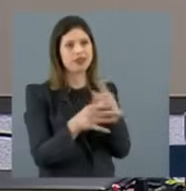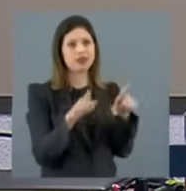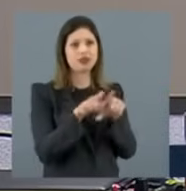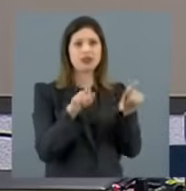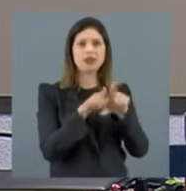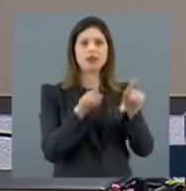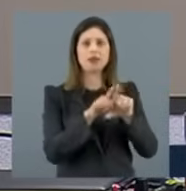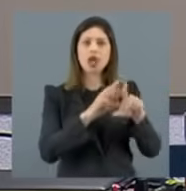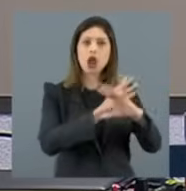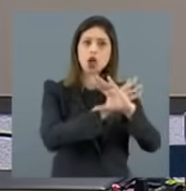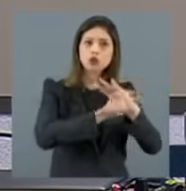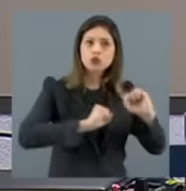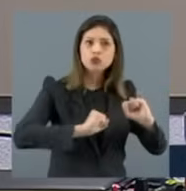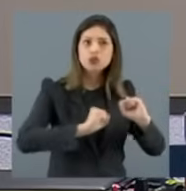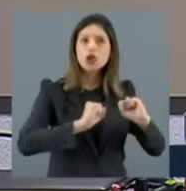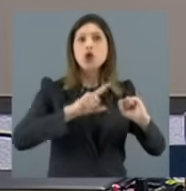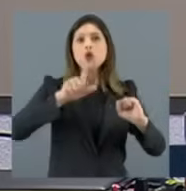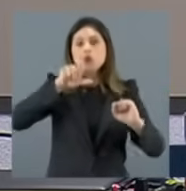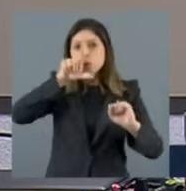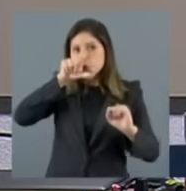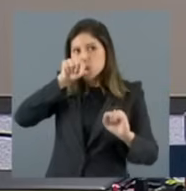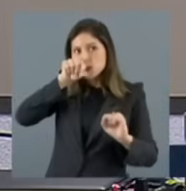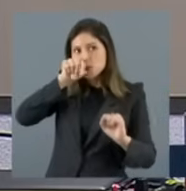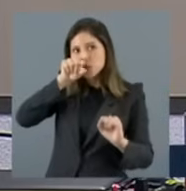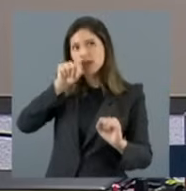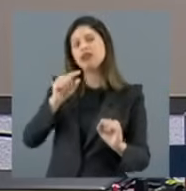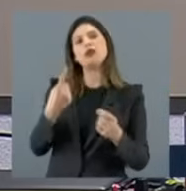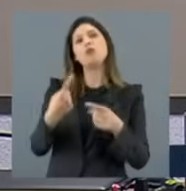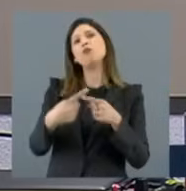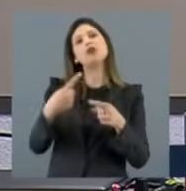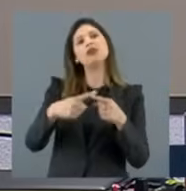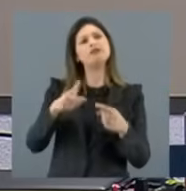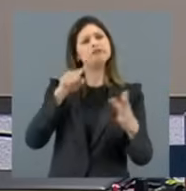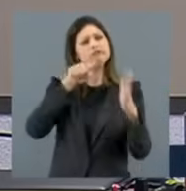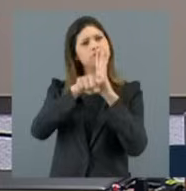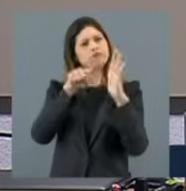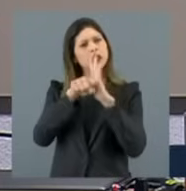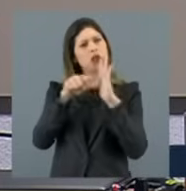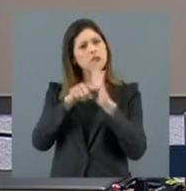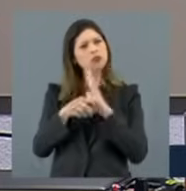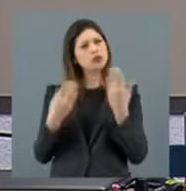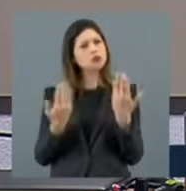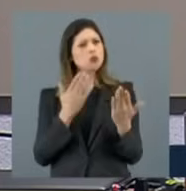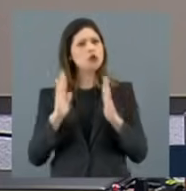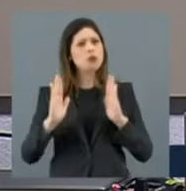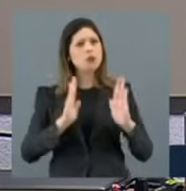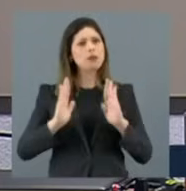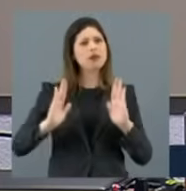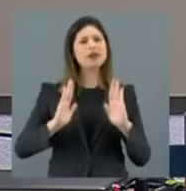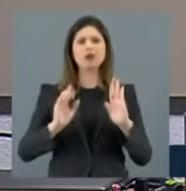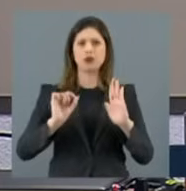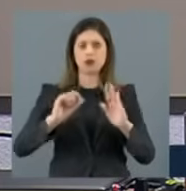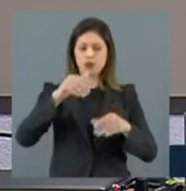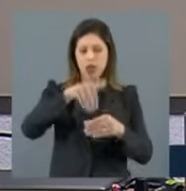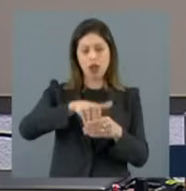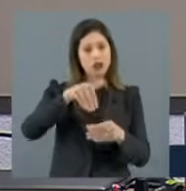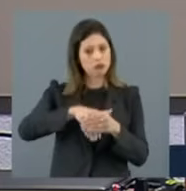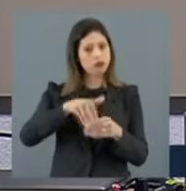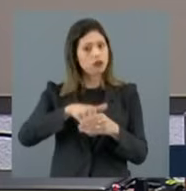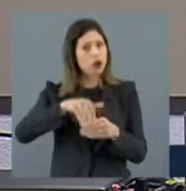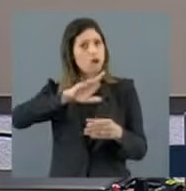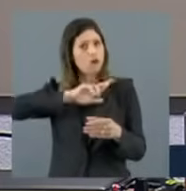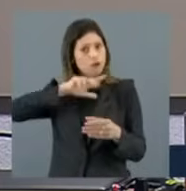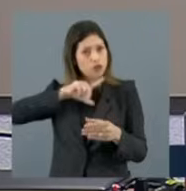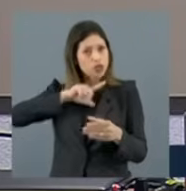Twitter após ele levantar questões, fazer perguntas sobre o processo eleitoral. Foram perguntas.